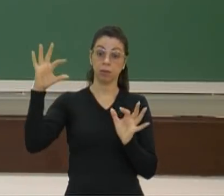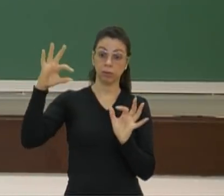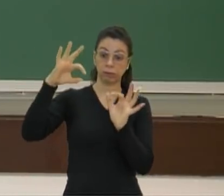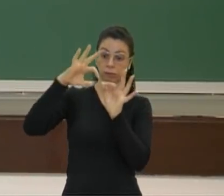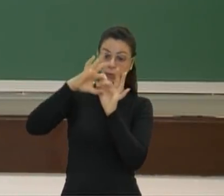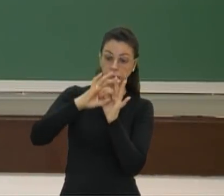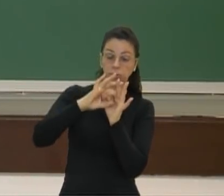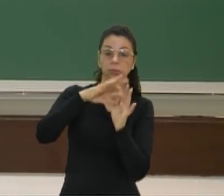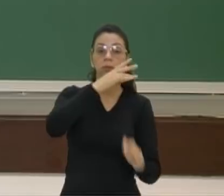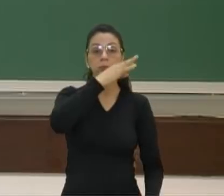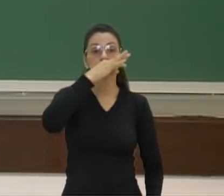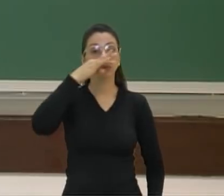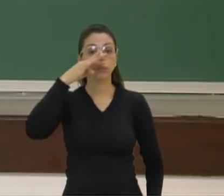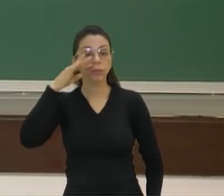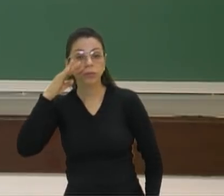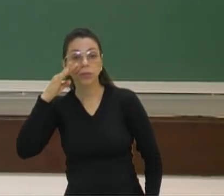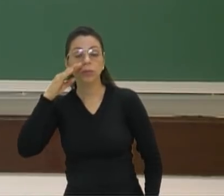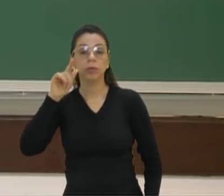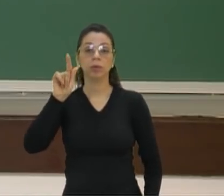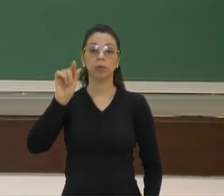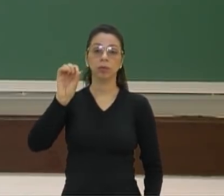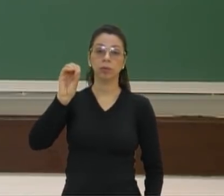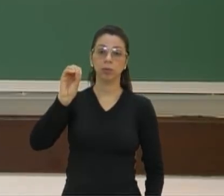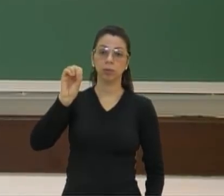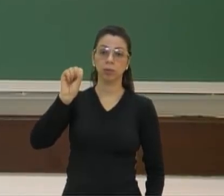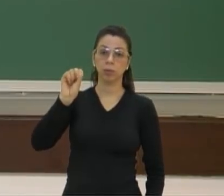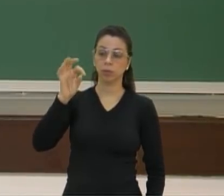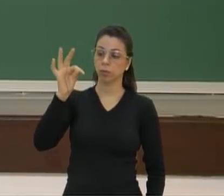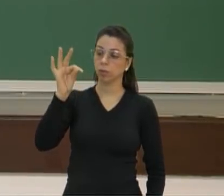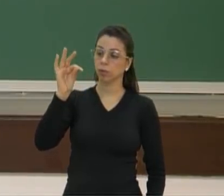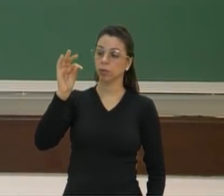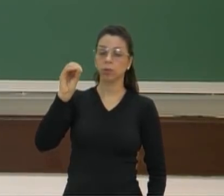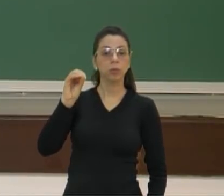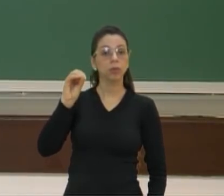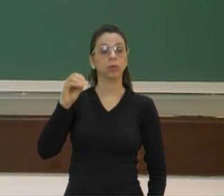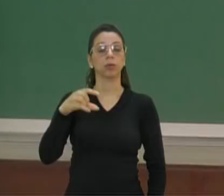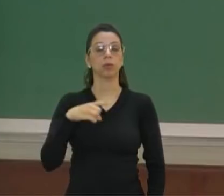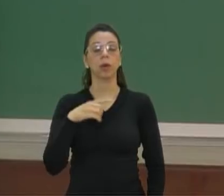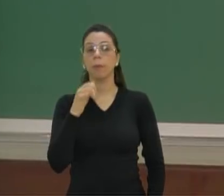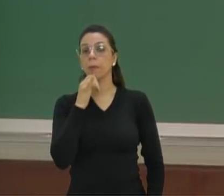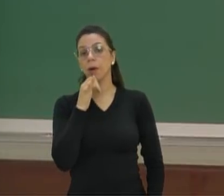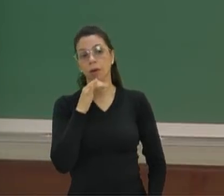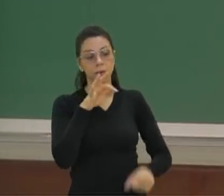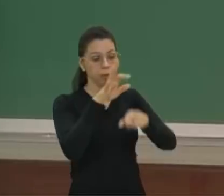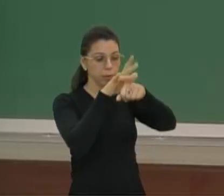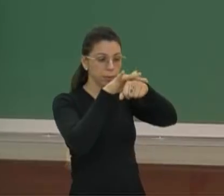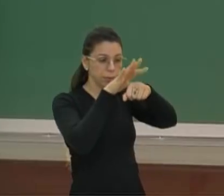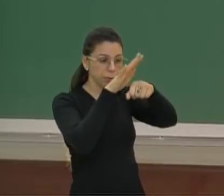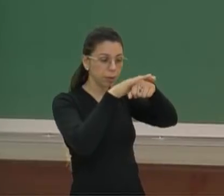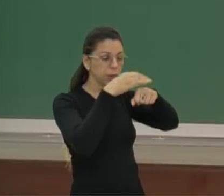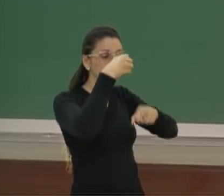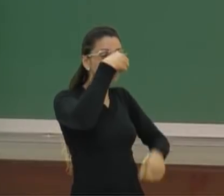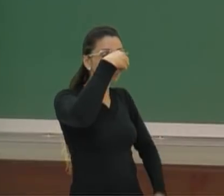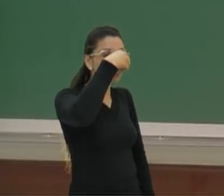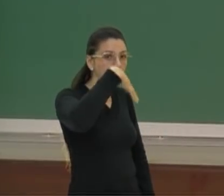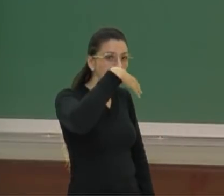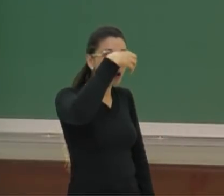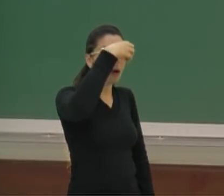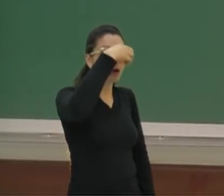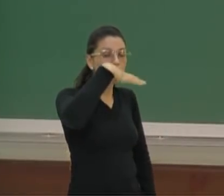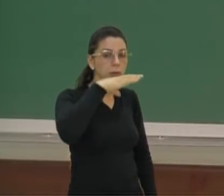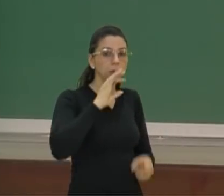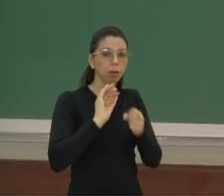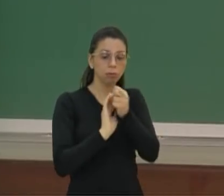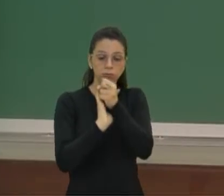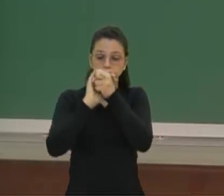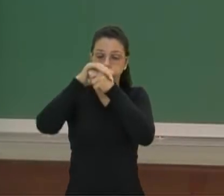nós temos o quê? O gosto. E quando nós estamos gripados, nós vamos ter um muco que vai envolver a